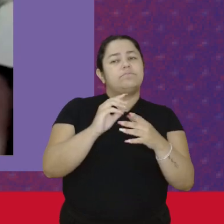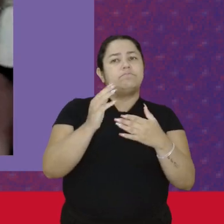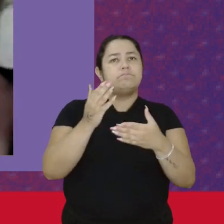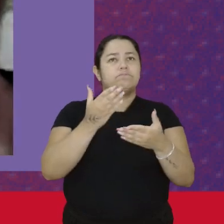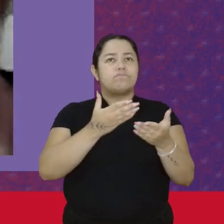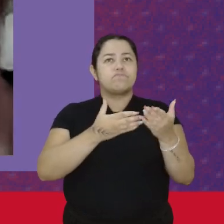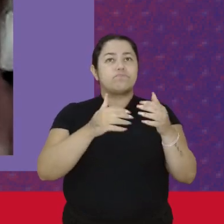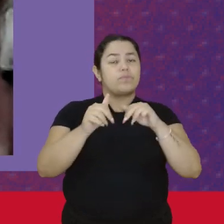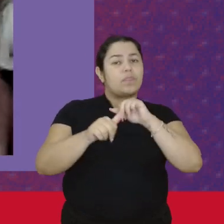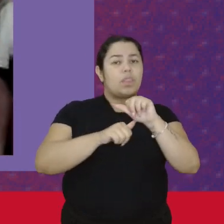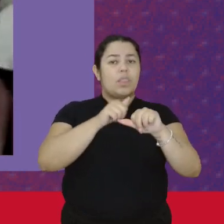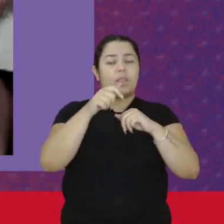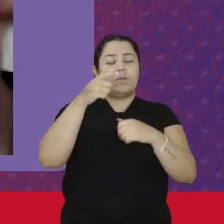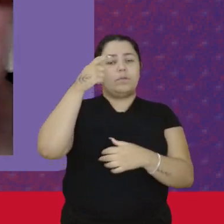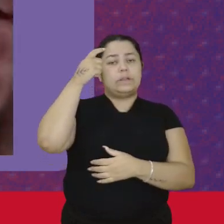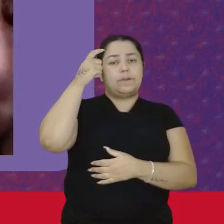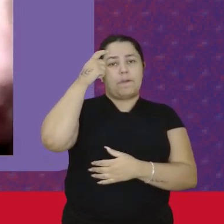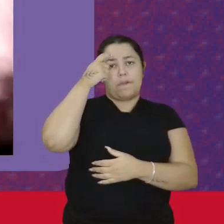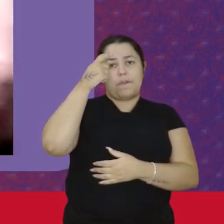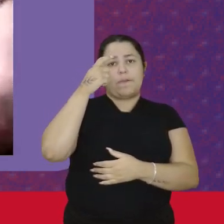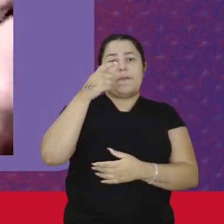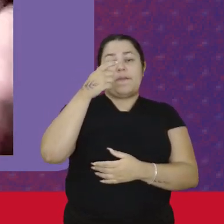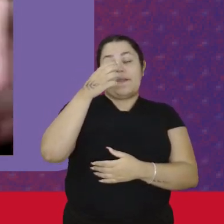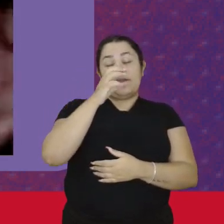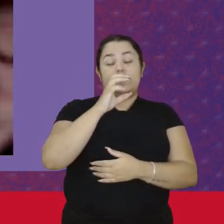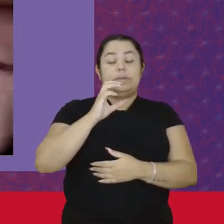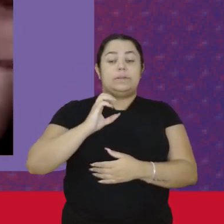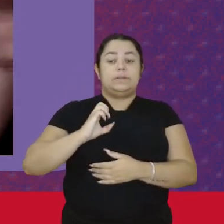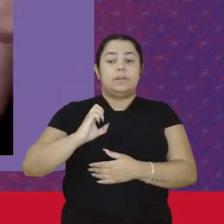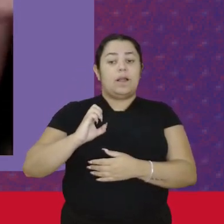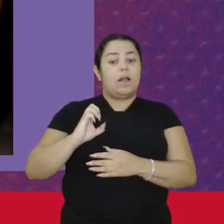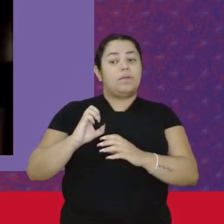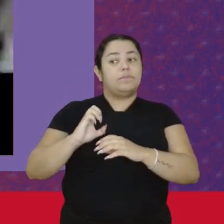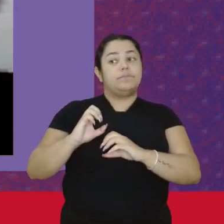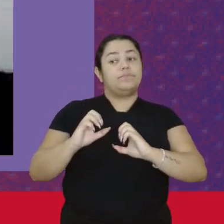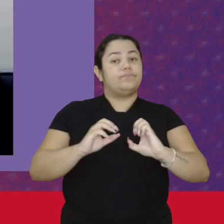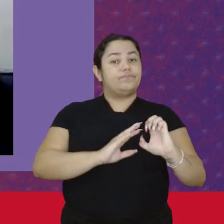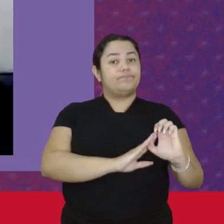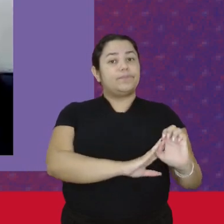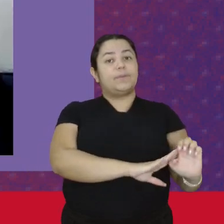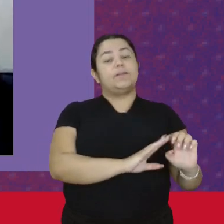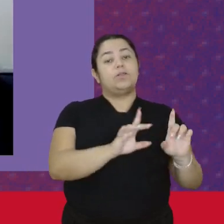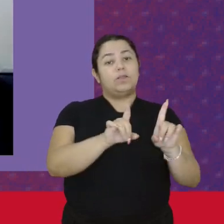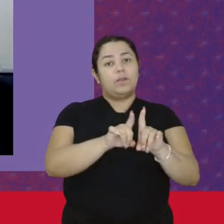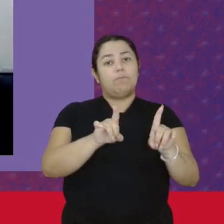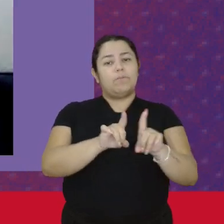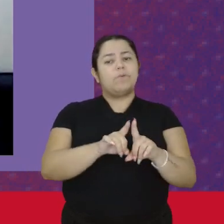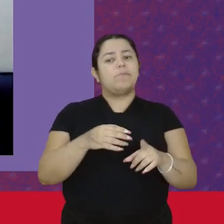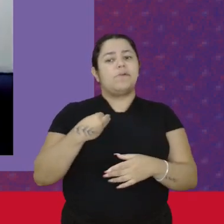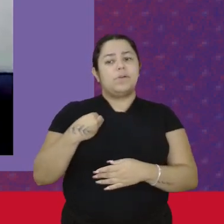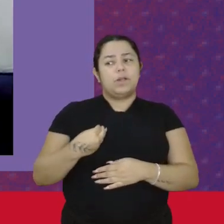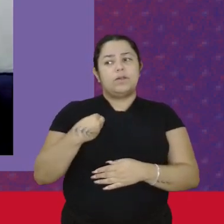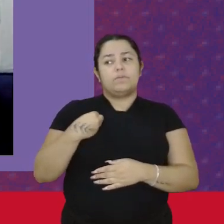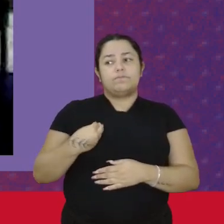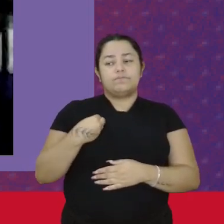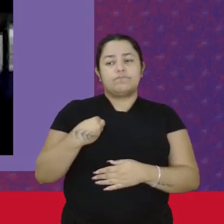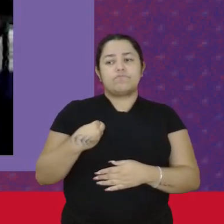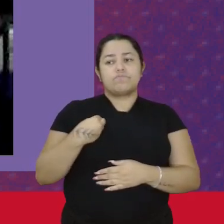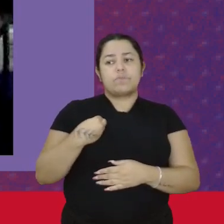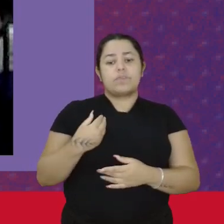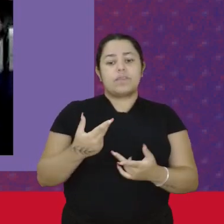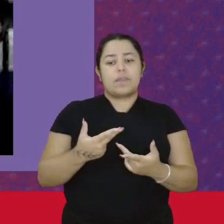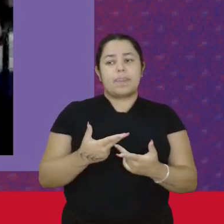reviravolta no pensamento da esquerda, né? No nosso país, nós estamos vivendo uma situação